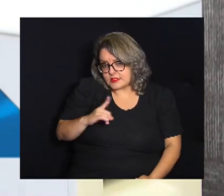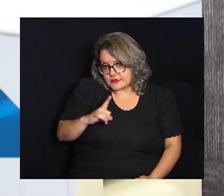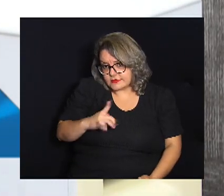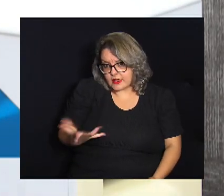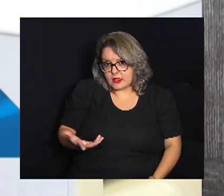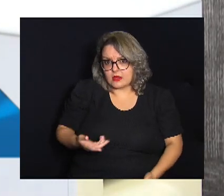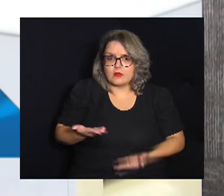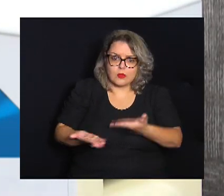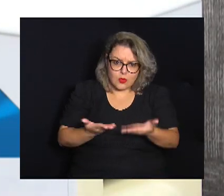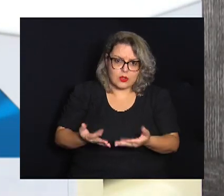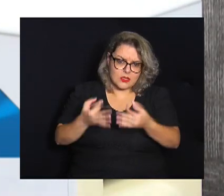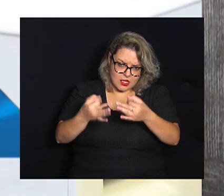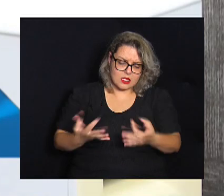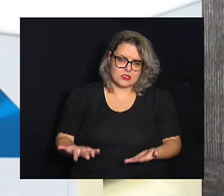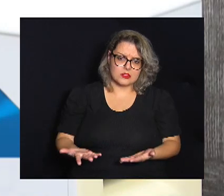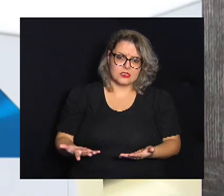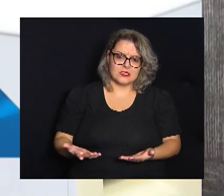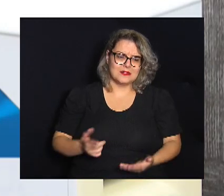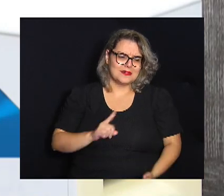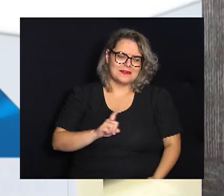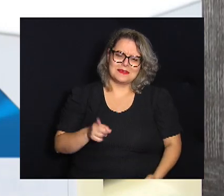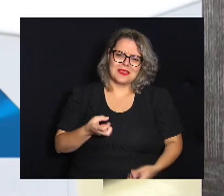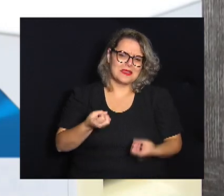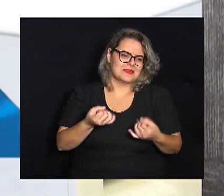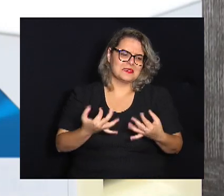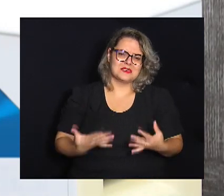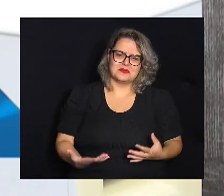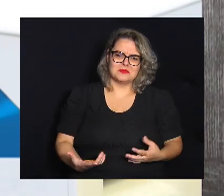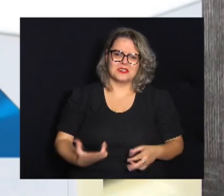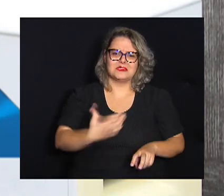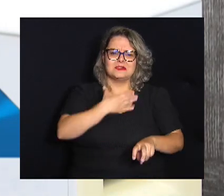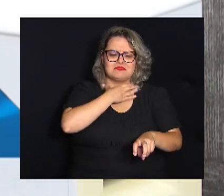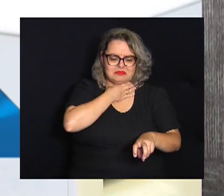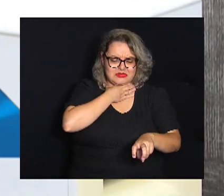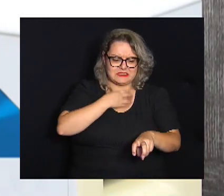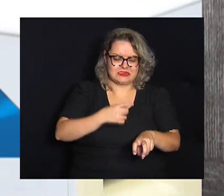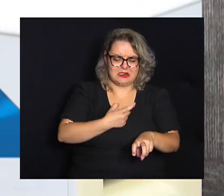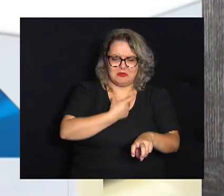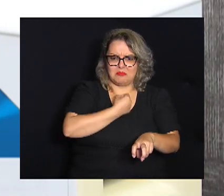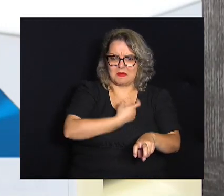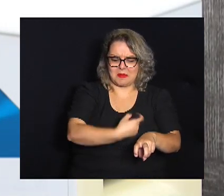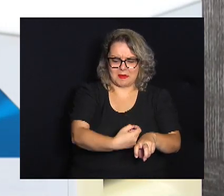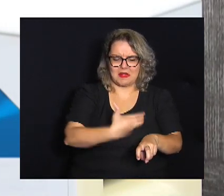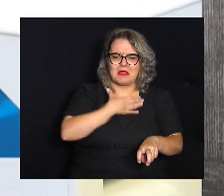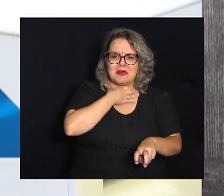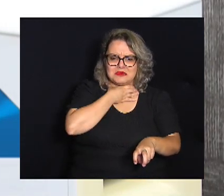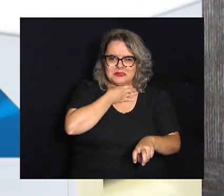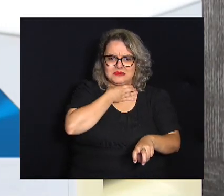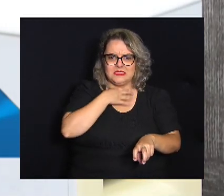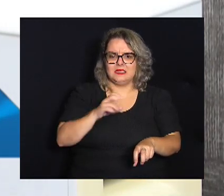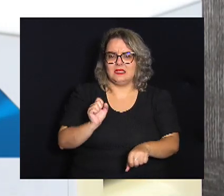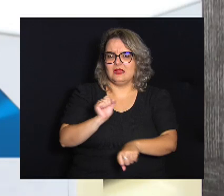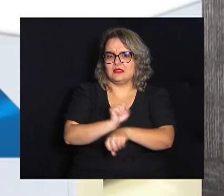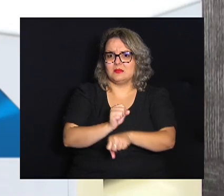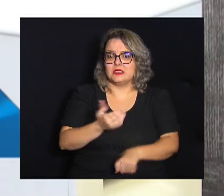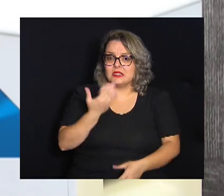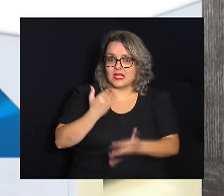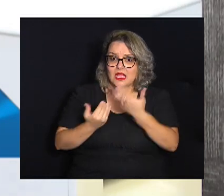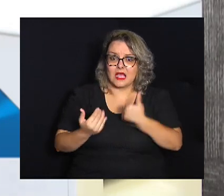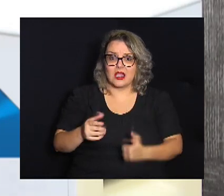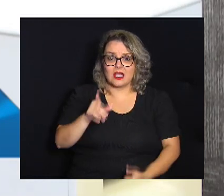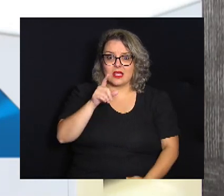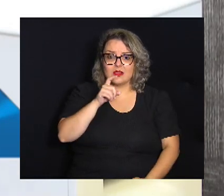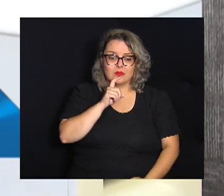você prender um animal acorrentado, onde ele fica sujeito ali à dependência da comida, da água, no